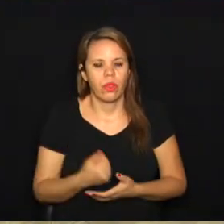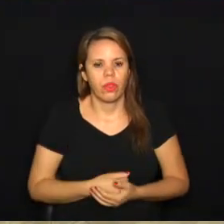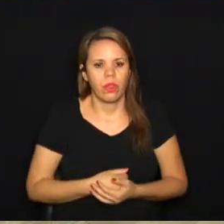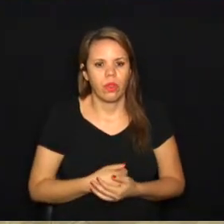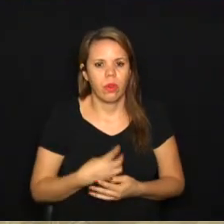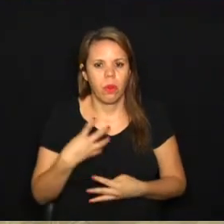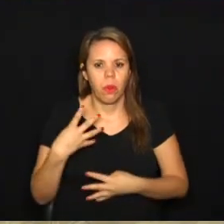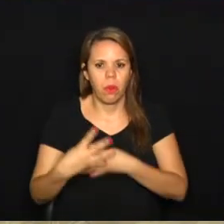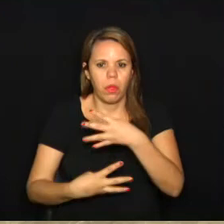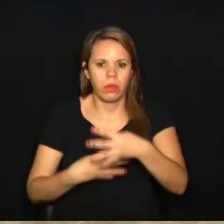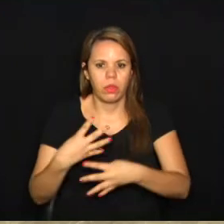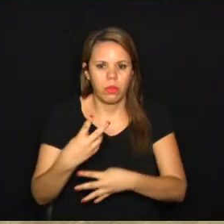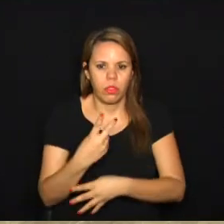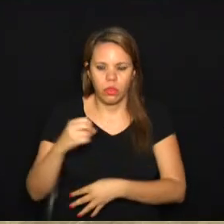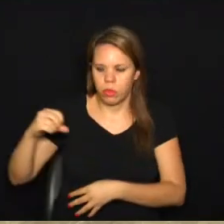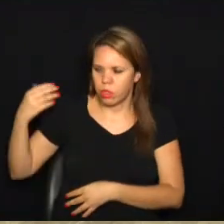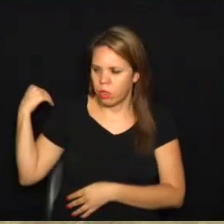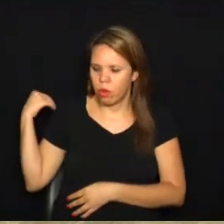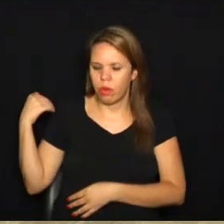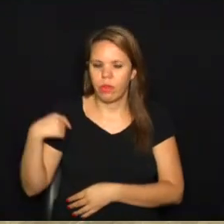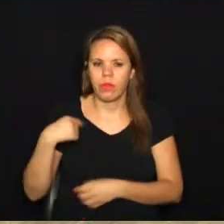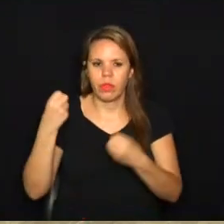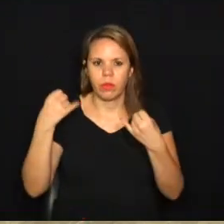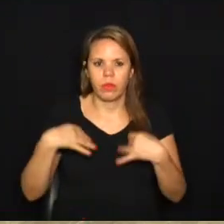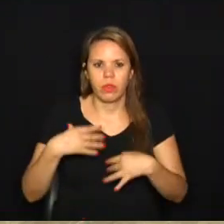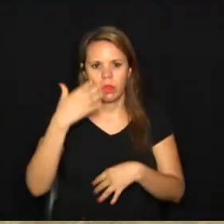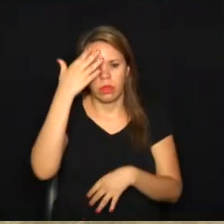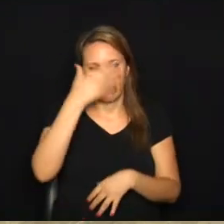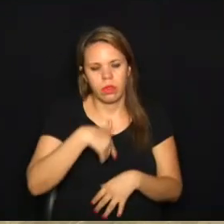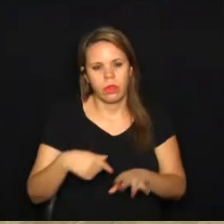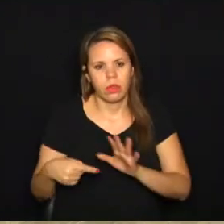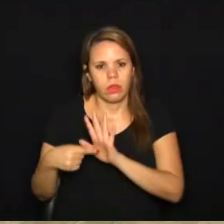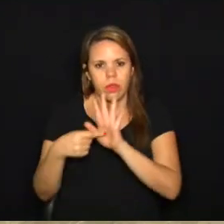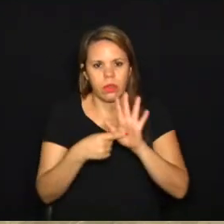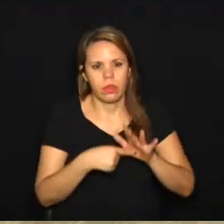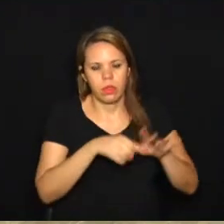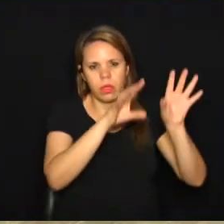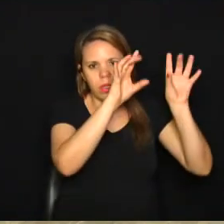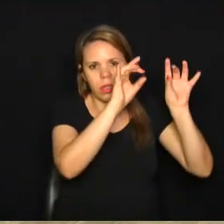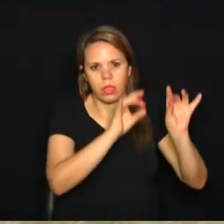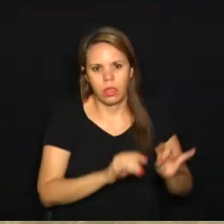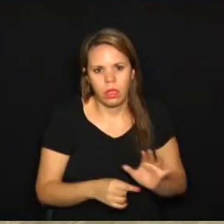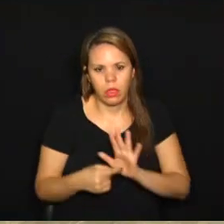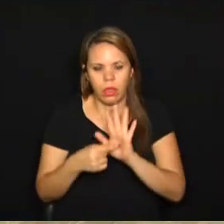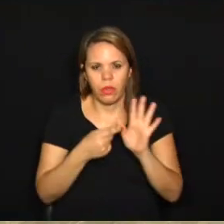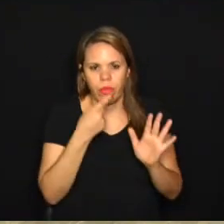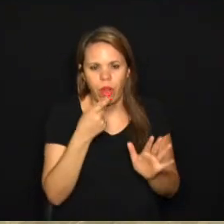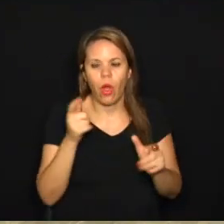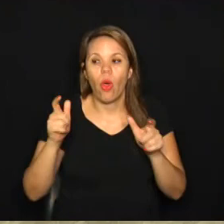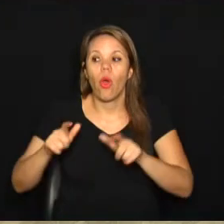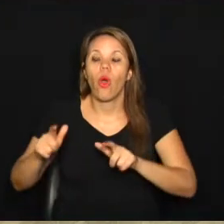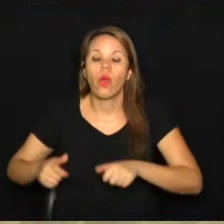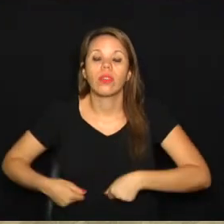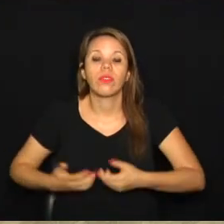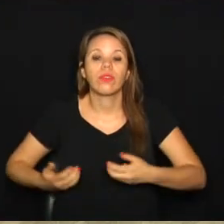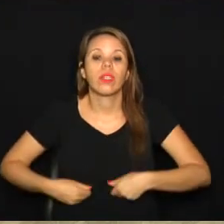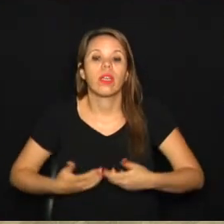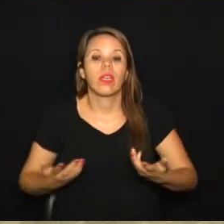quadrimestre. Exatamente, foi muito bem explicado, foi detalhado onde foi gasto